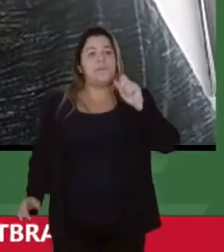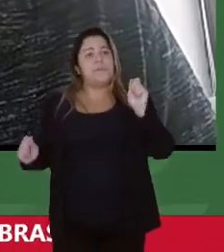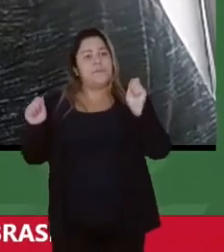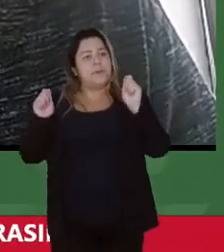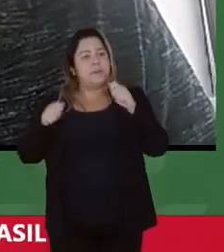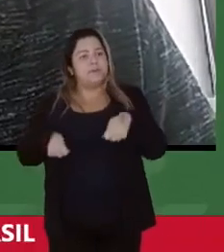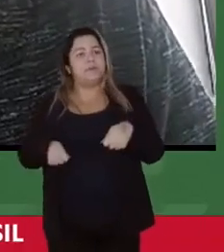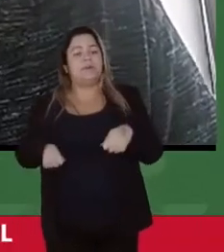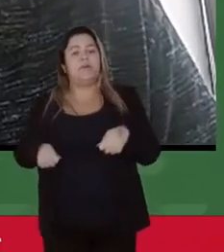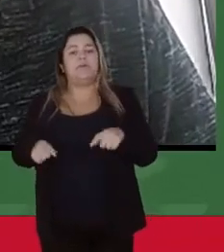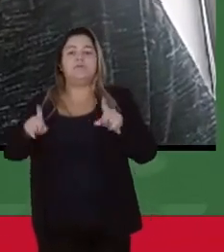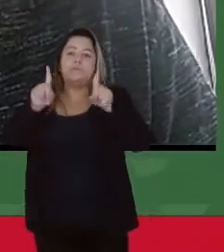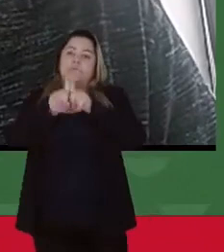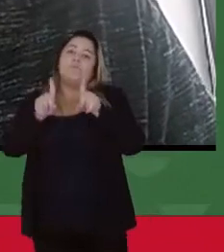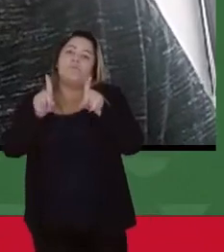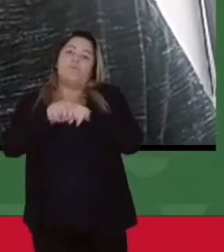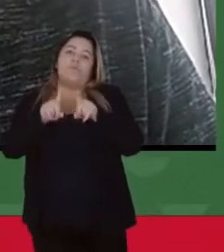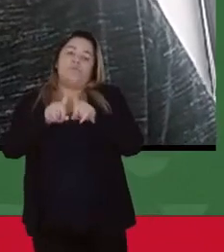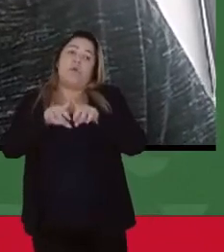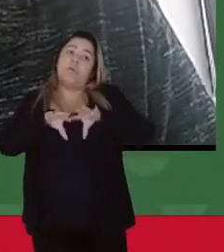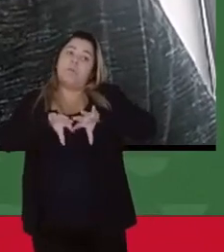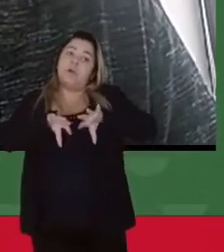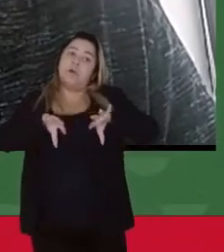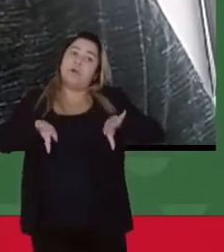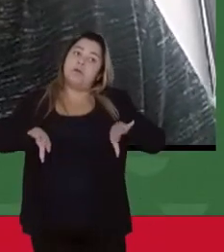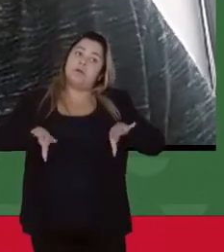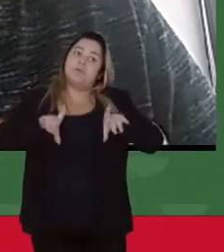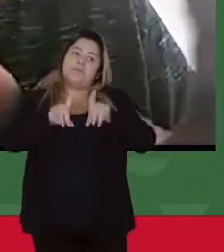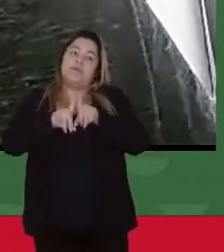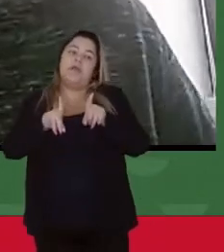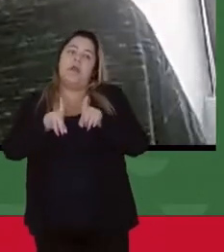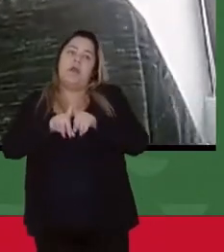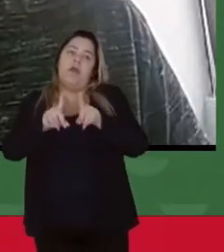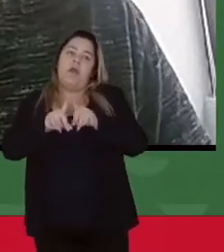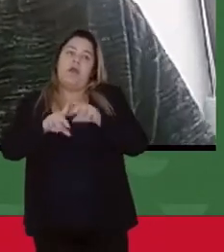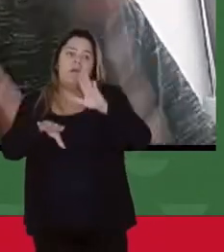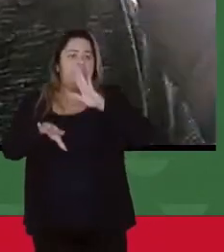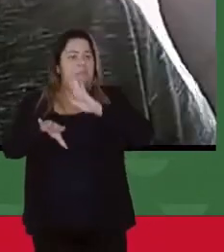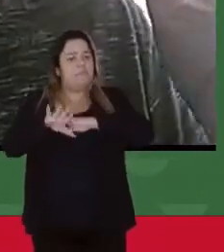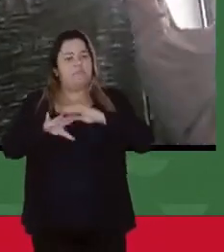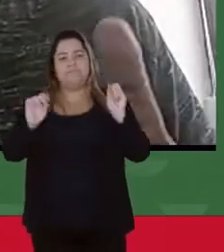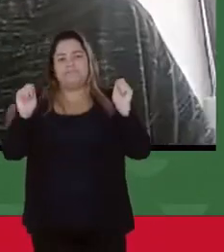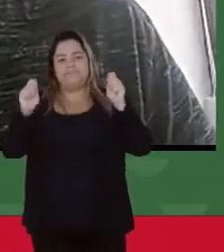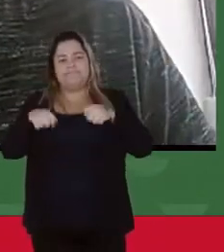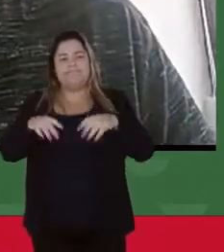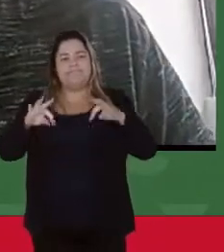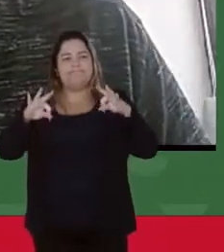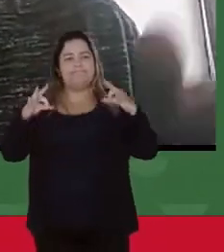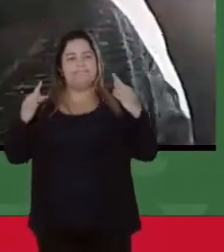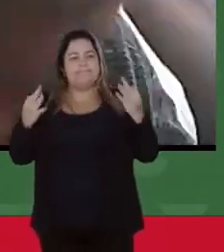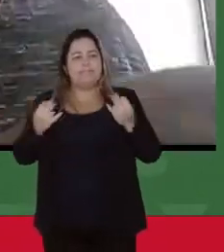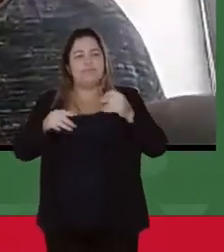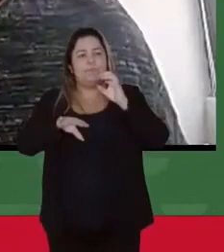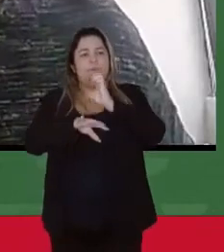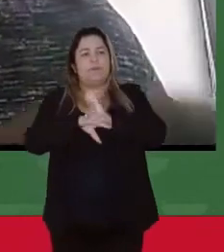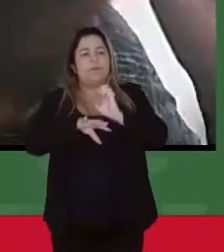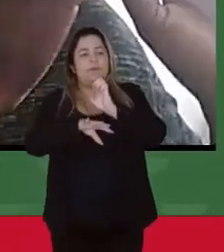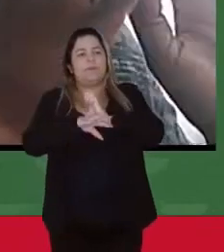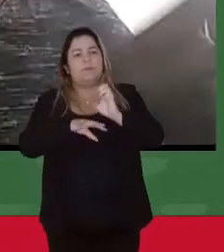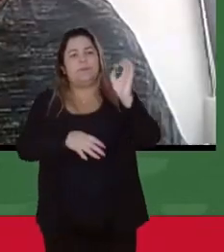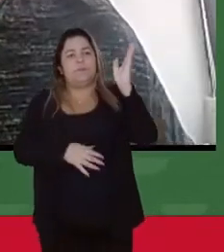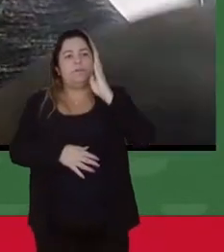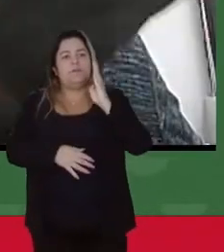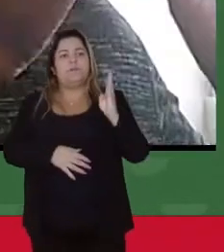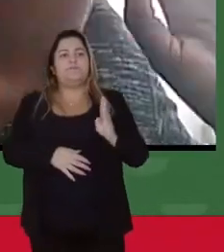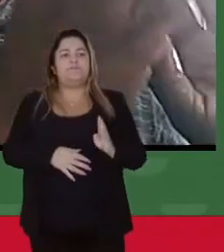necessitam, ela fala daquelas que estão fora, ela fala daquelas que mais precisam de todo, do Estado brasileiro. O Renan,